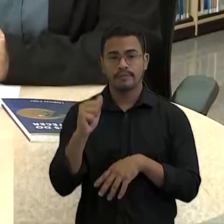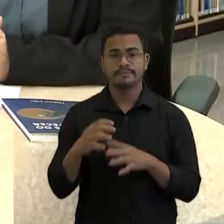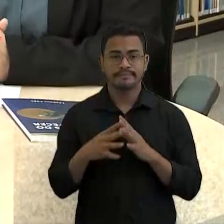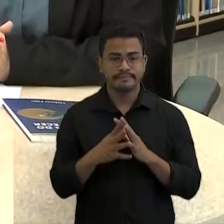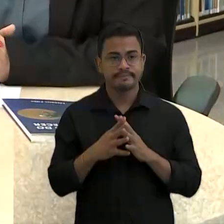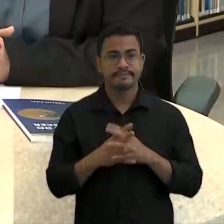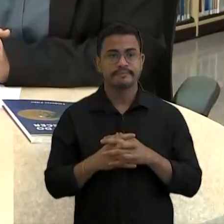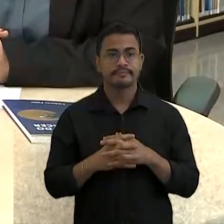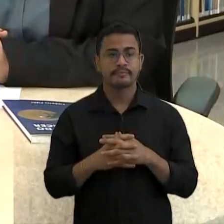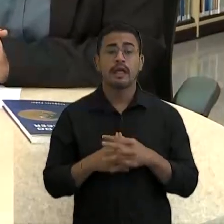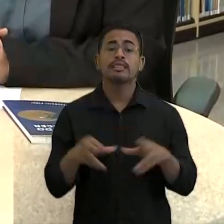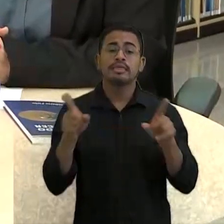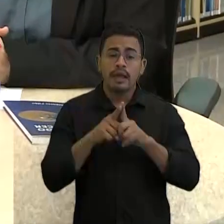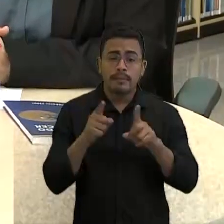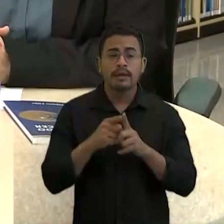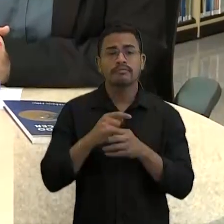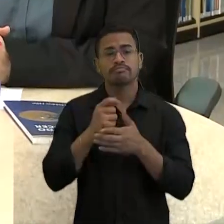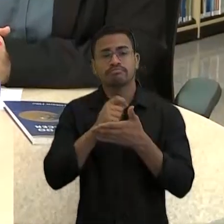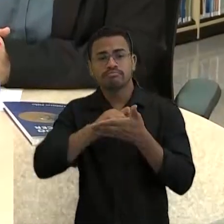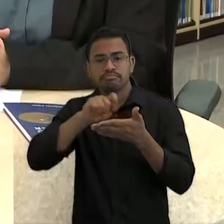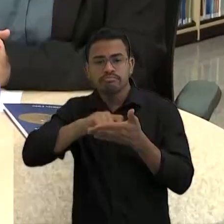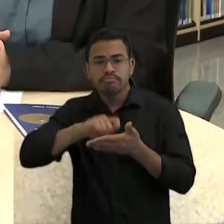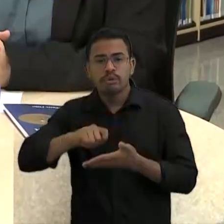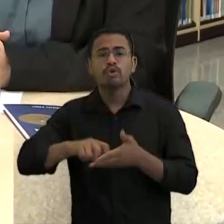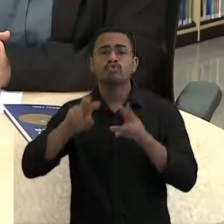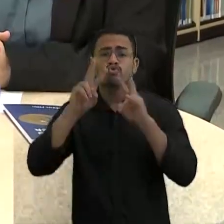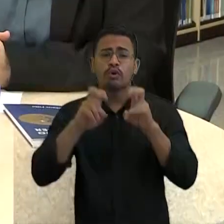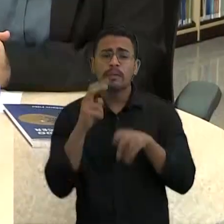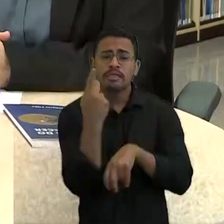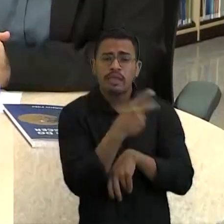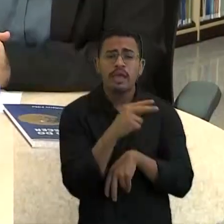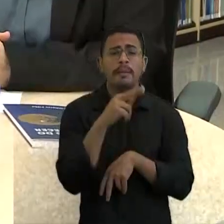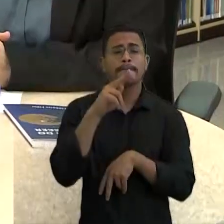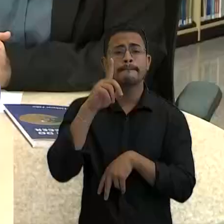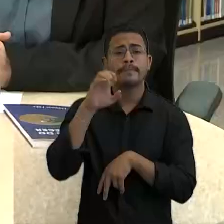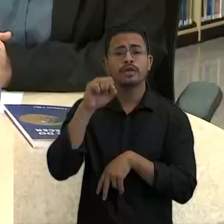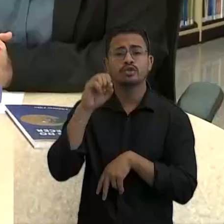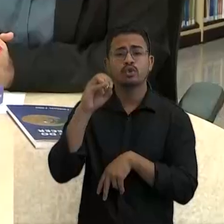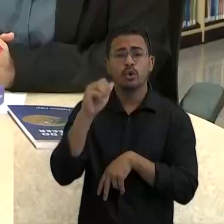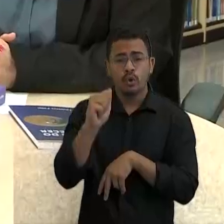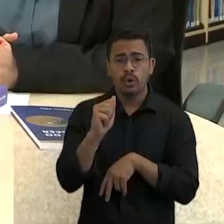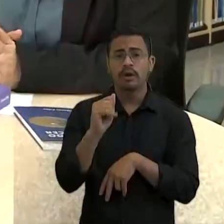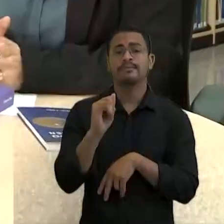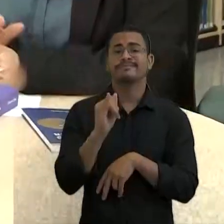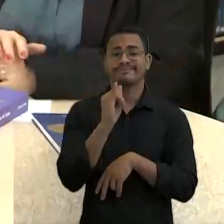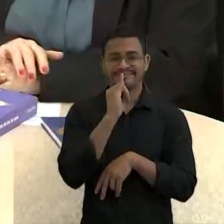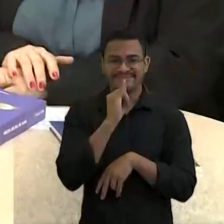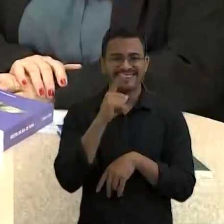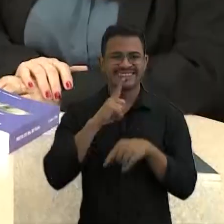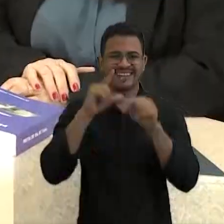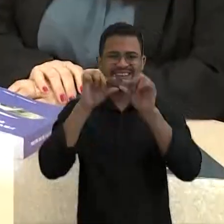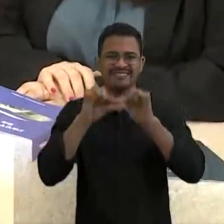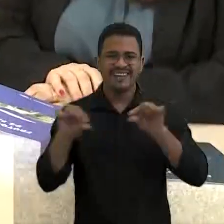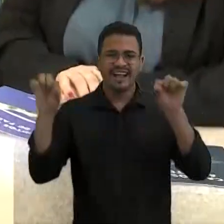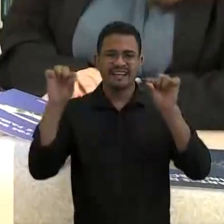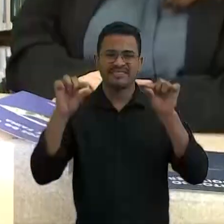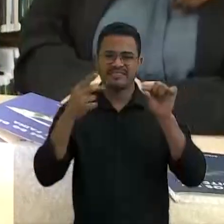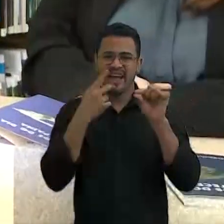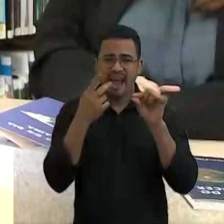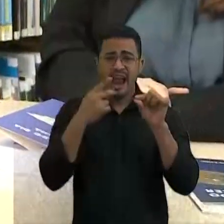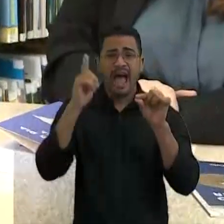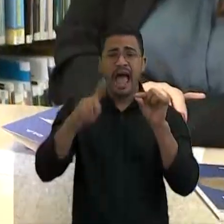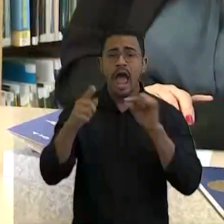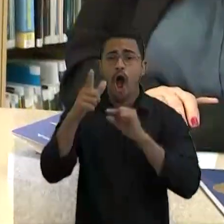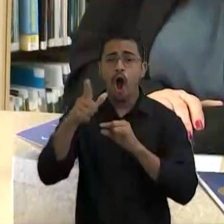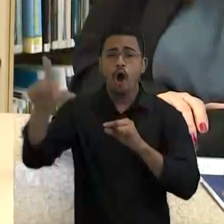Escrevo aqui também sobre pessoas a respeito do que eu chamo outra coisa, que é um sintagma, né, uma